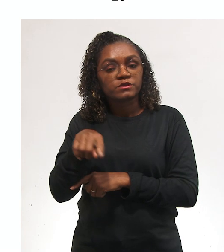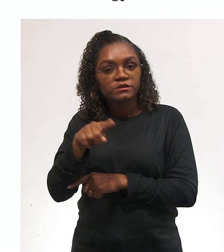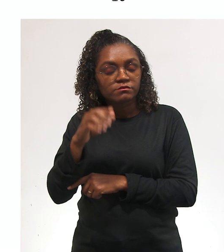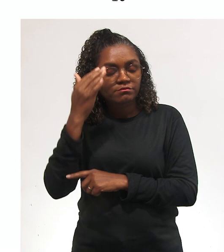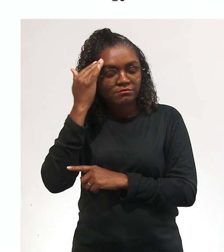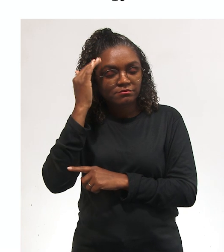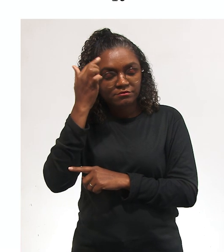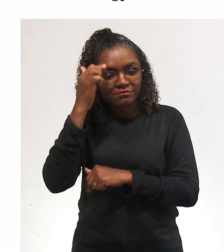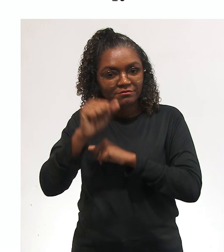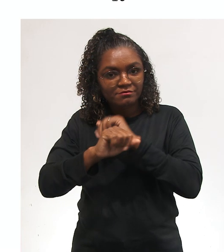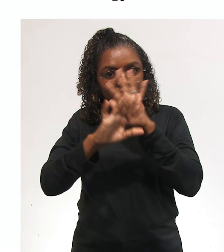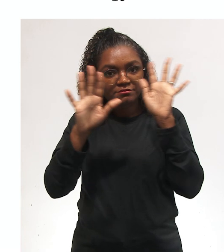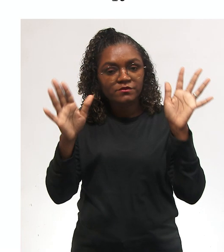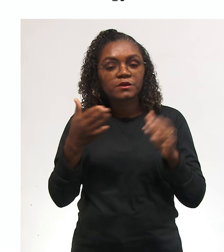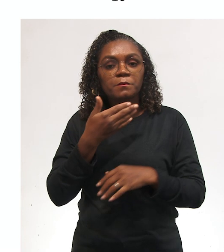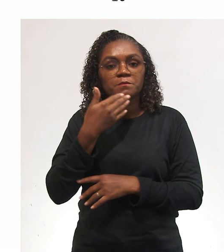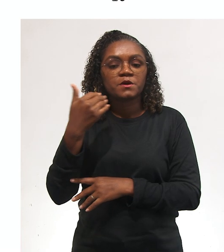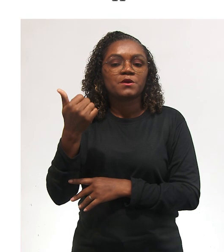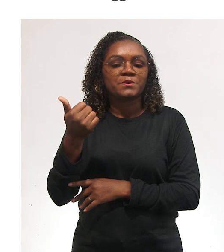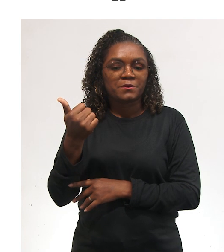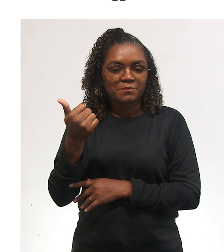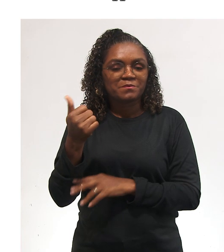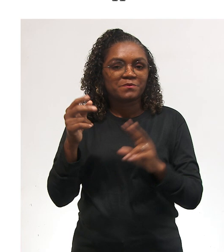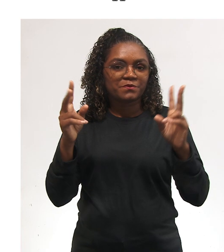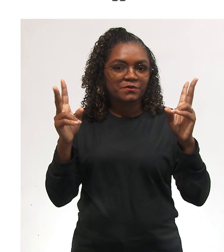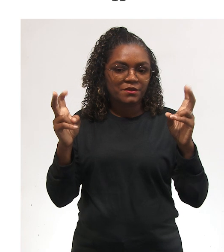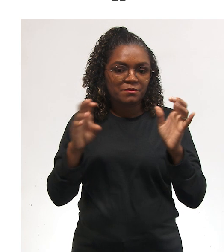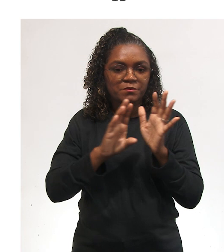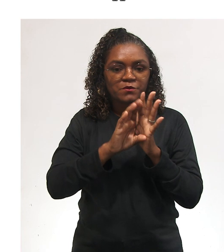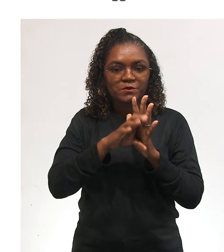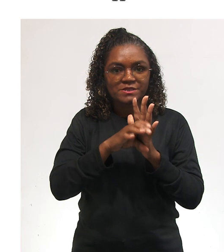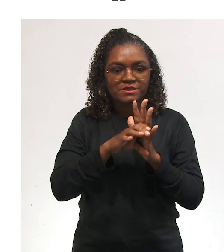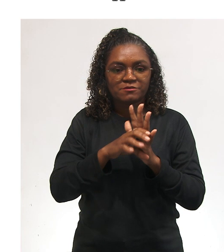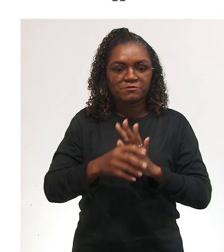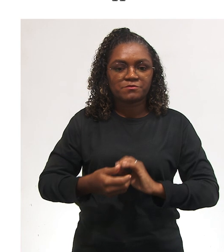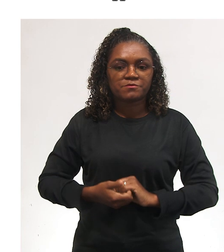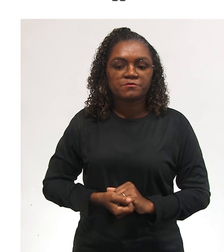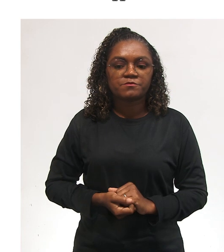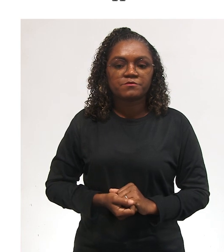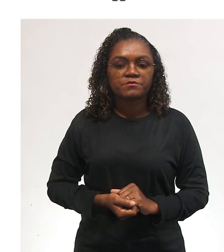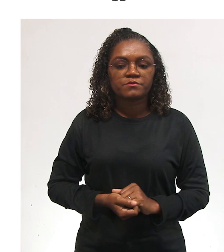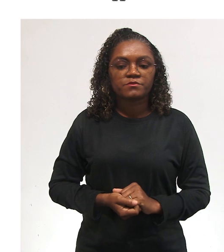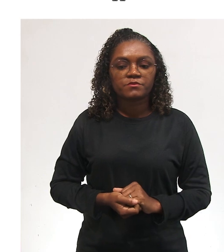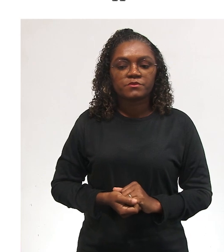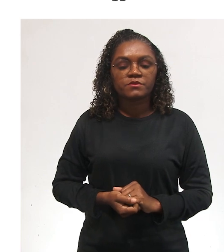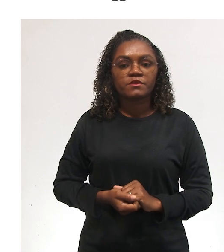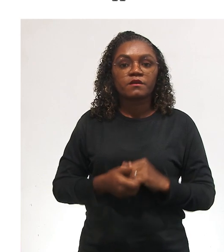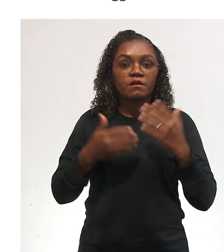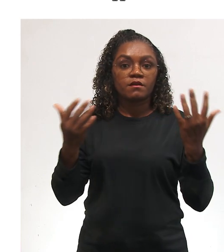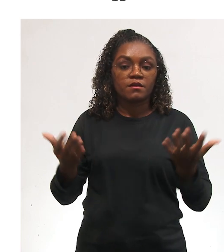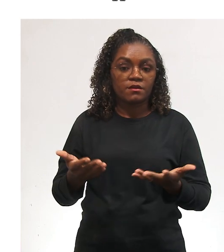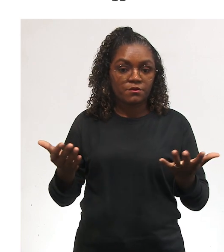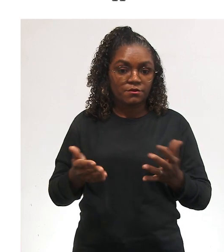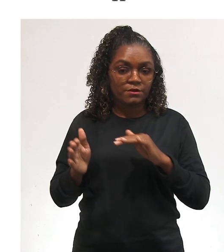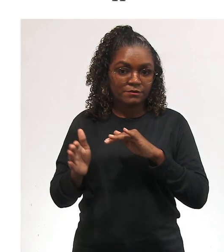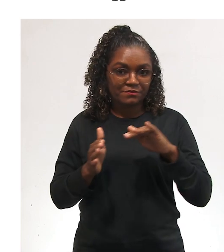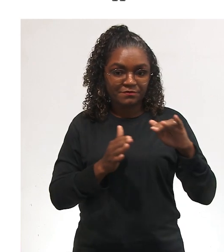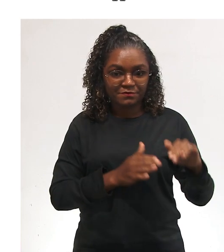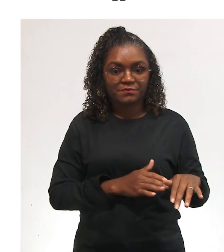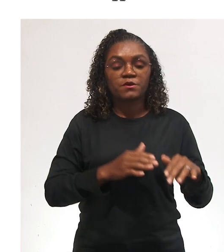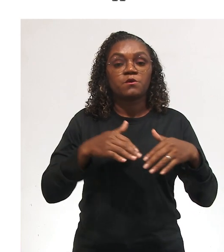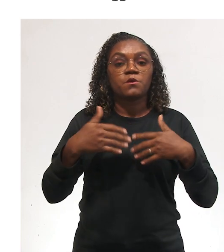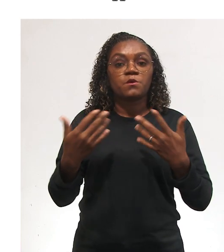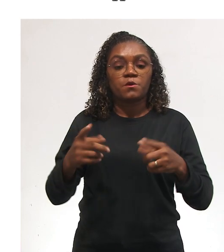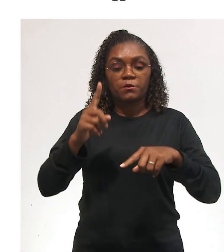entender melhor, mais ainda, aprofundar mais um pouquinho no conceito de brainstorming. A outra ferramenta que nós vamos ver